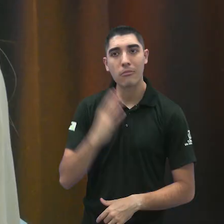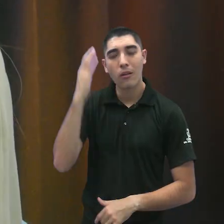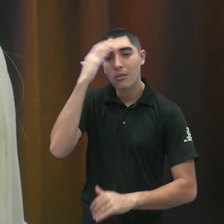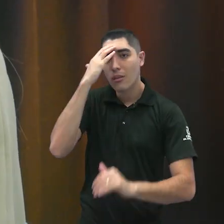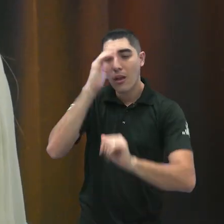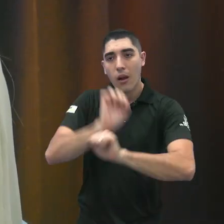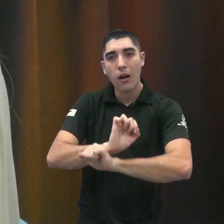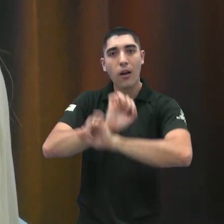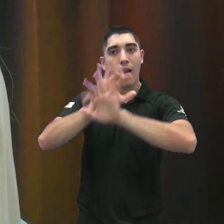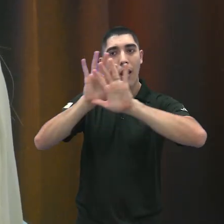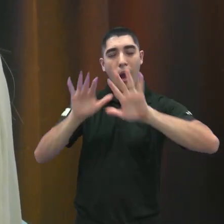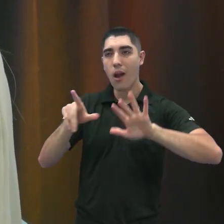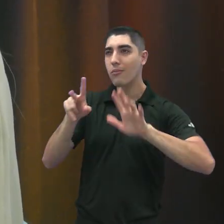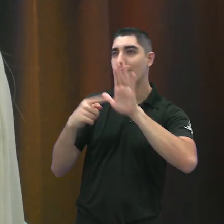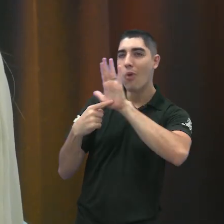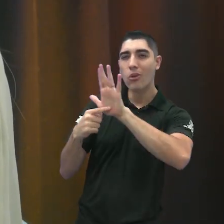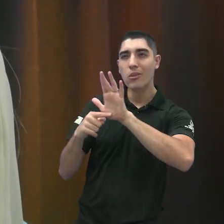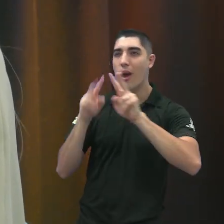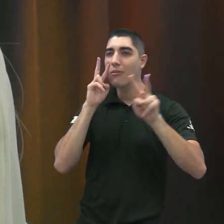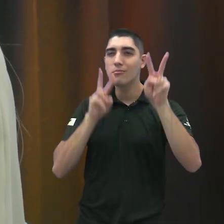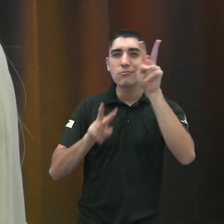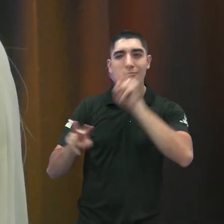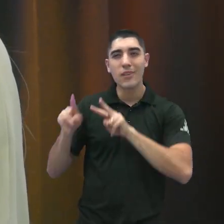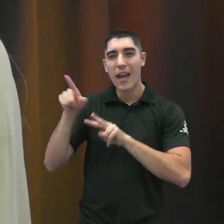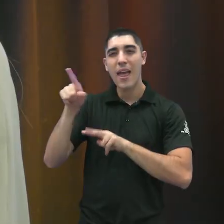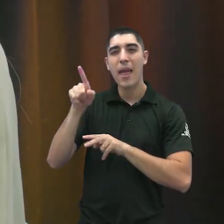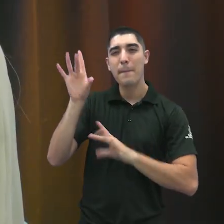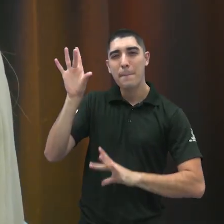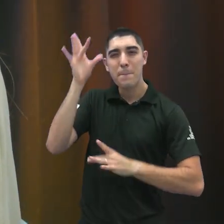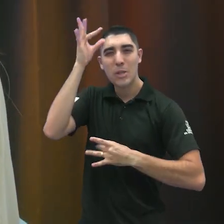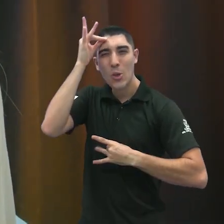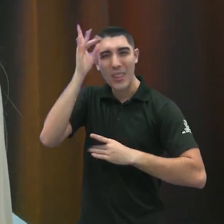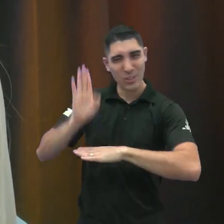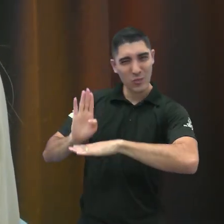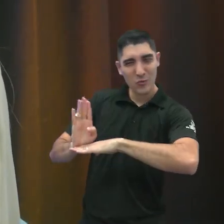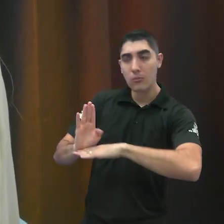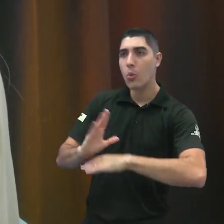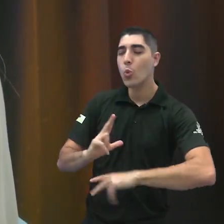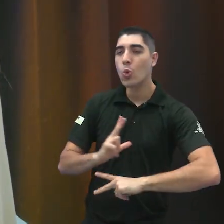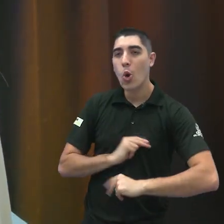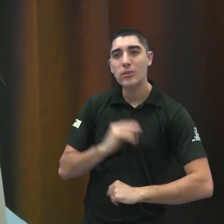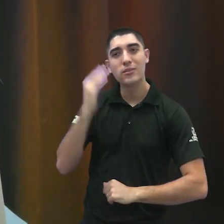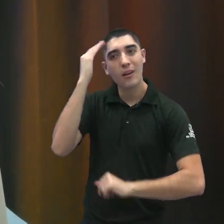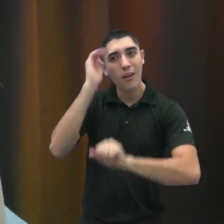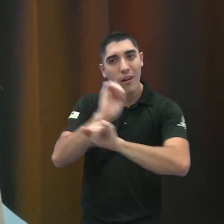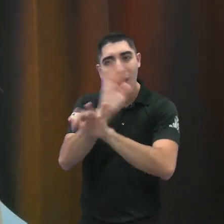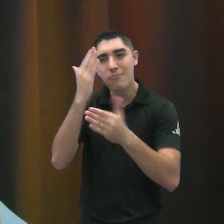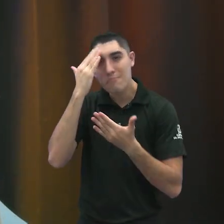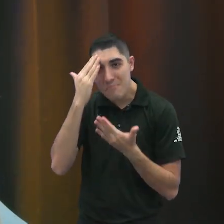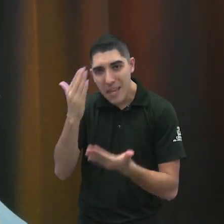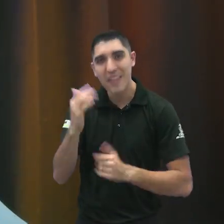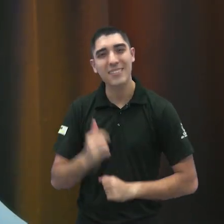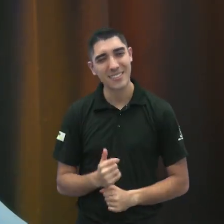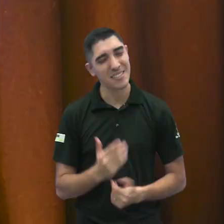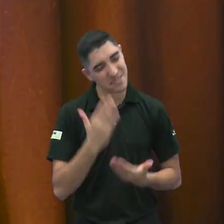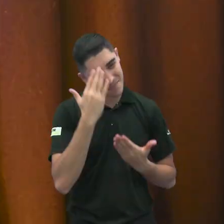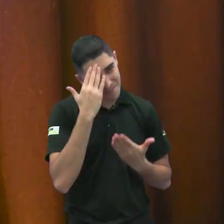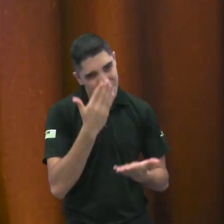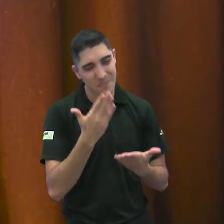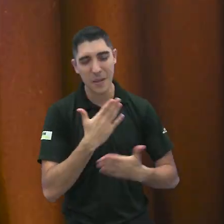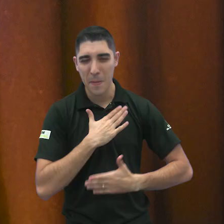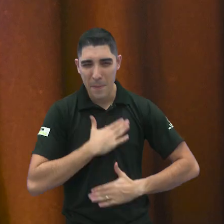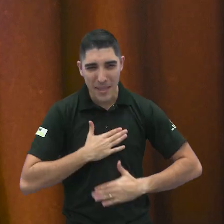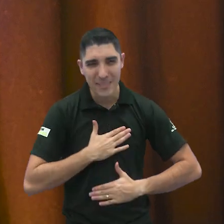bem claro para todo mundo e bem ilustrativo. Adorei essa relação, né, dos personagens, para que as pessoas possam entender mais. Muito obrigada, viu? Sim,